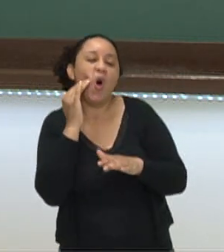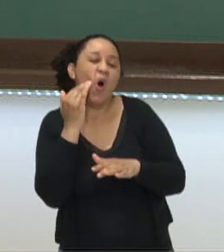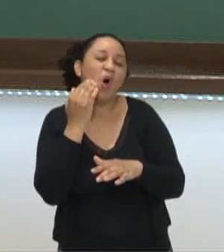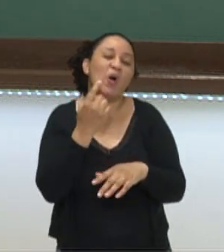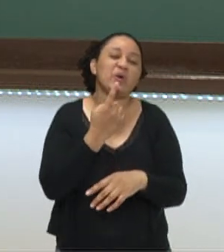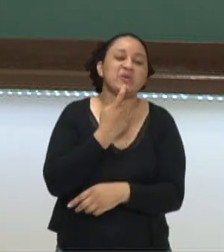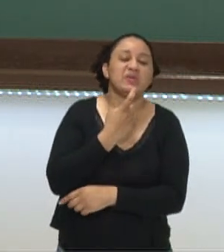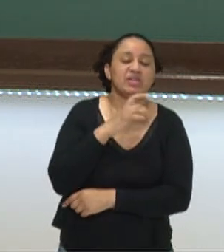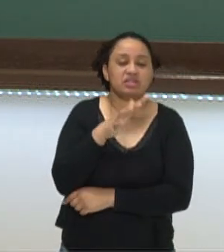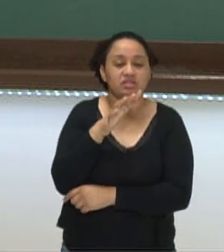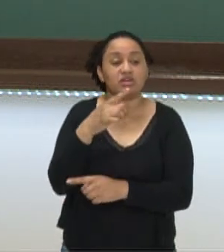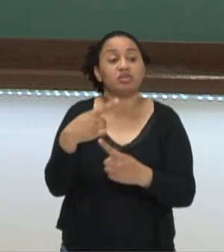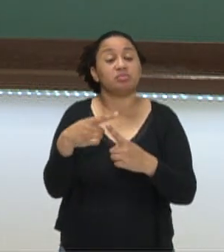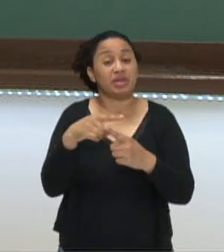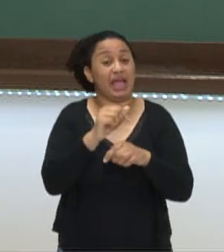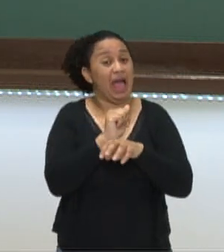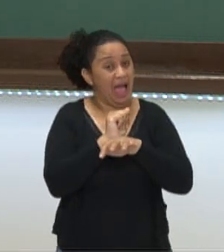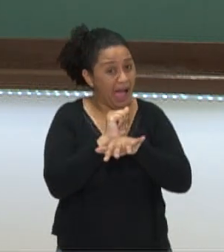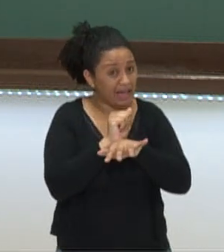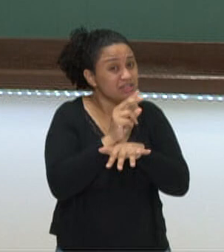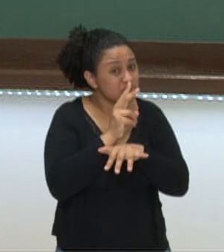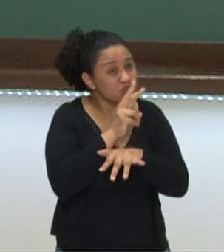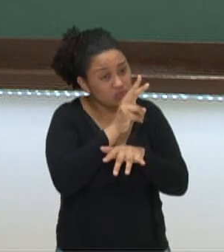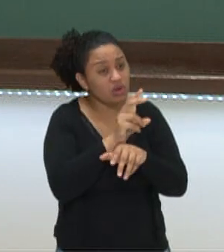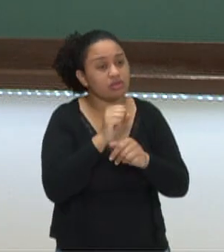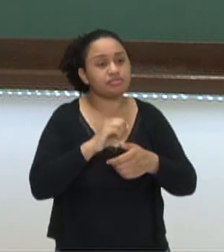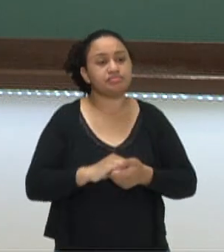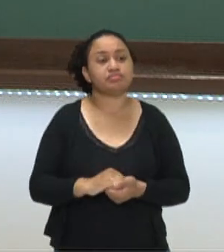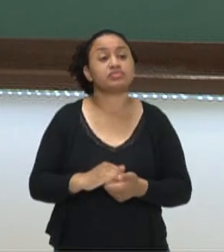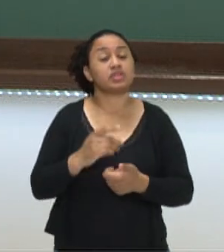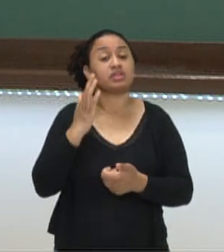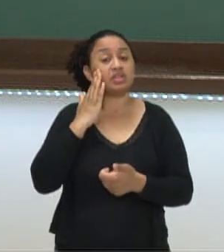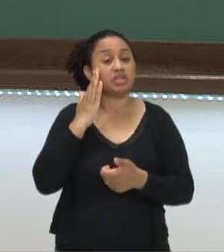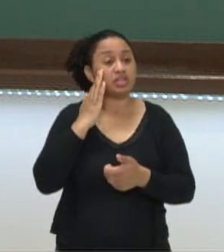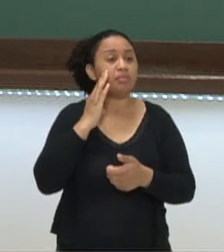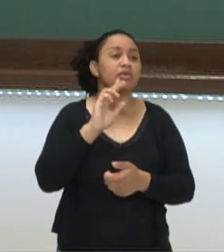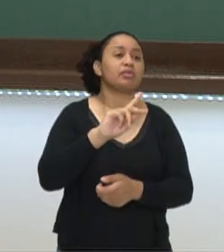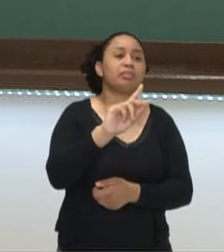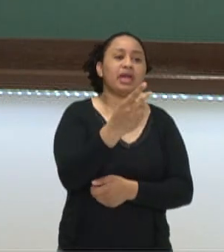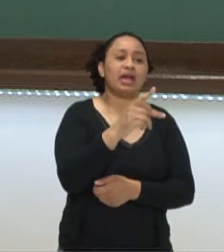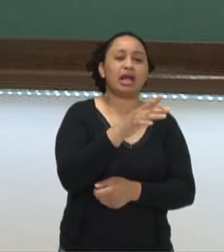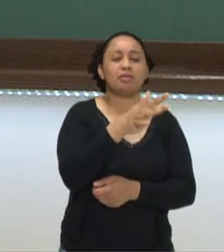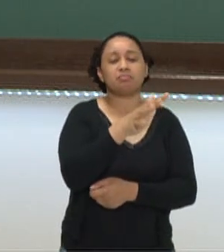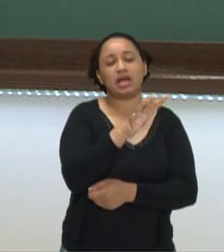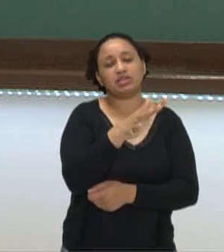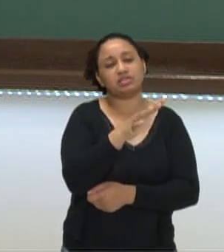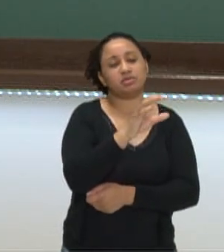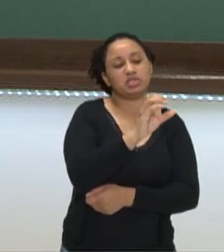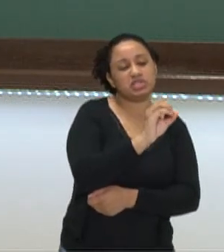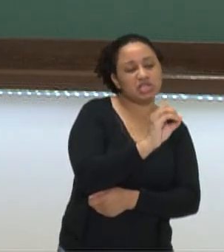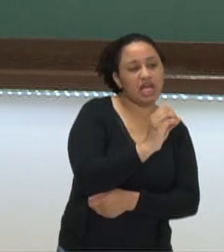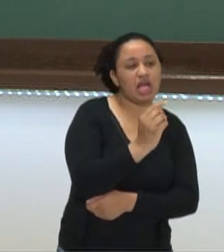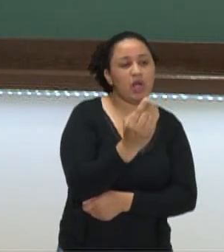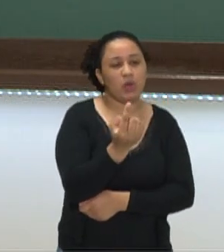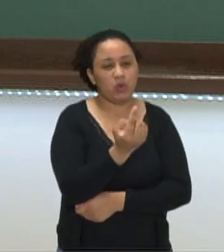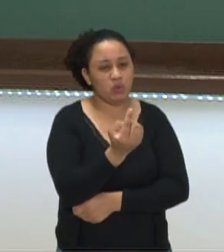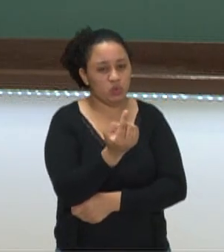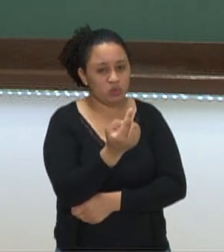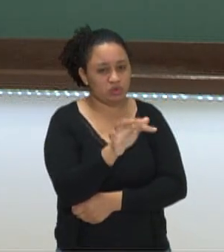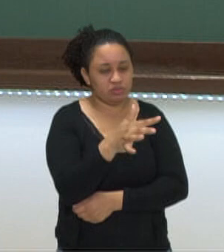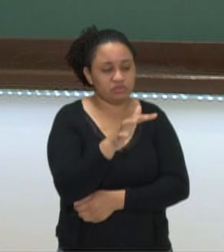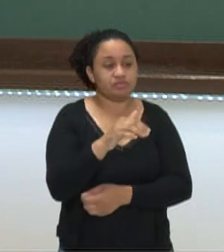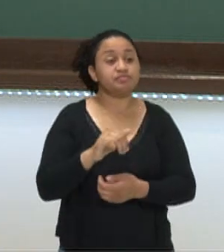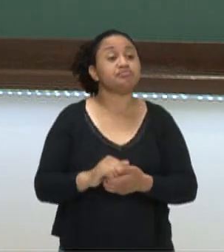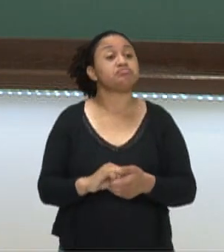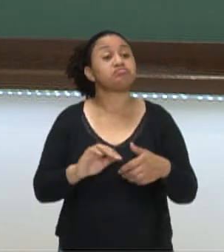vermelho, porque é uma substância bem ácida o vinagre. Então você já sabe que o pH aproximado dele é entre 0, 1.